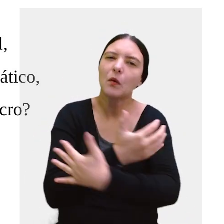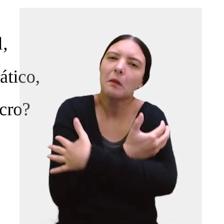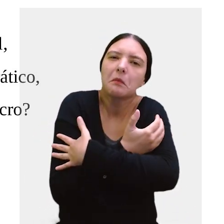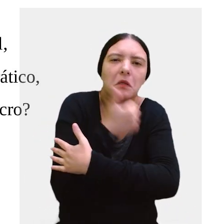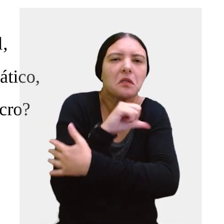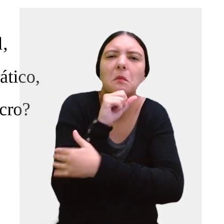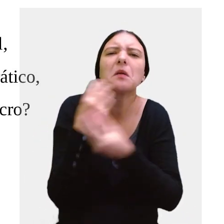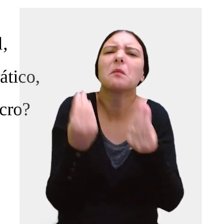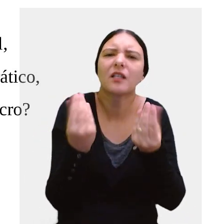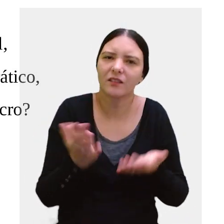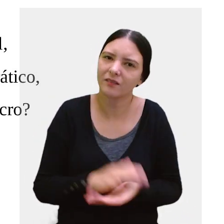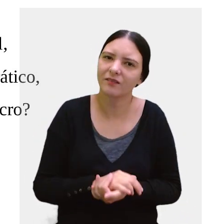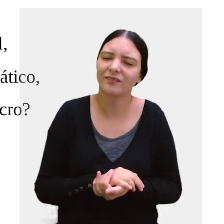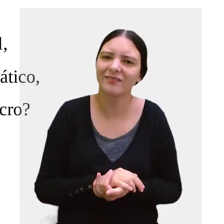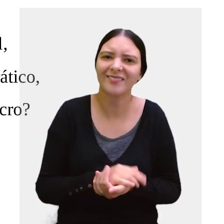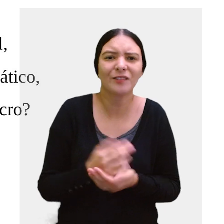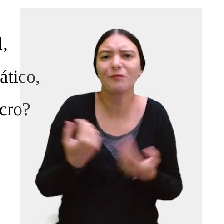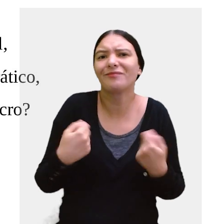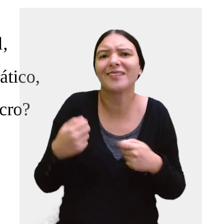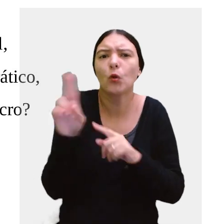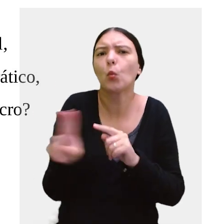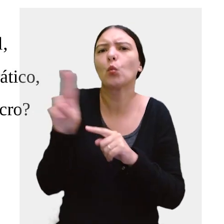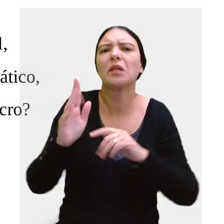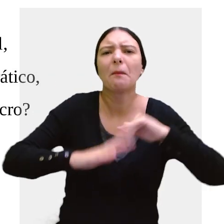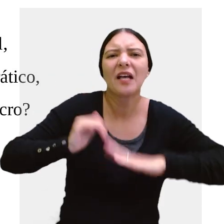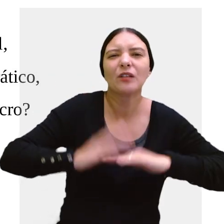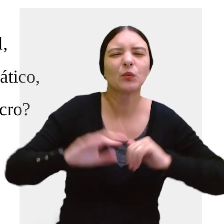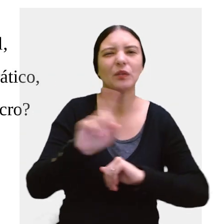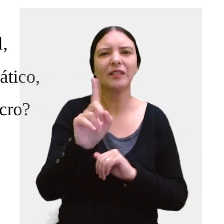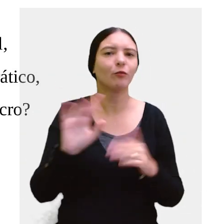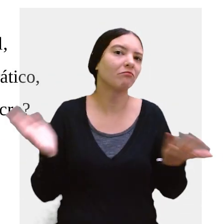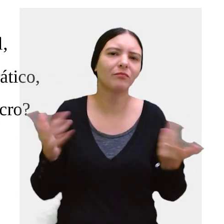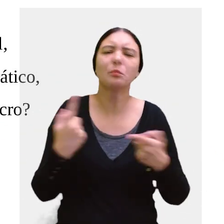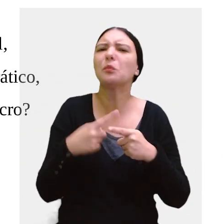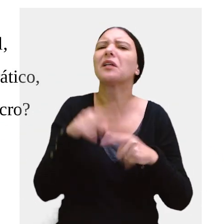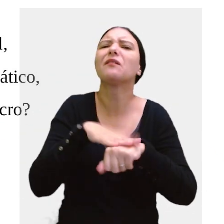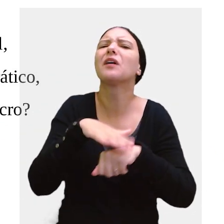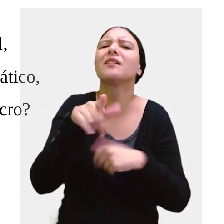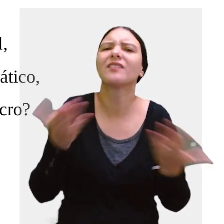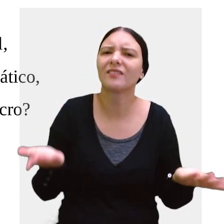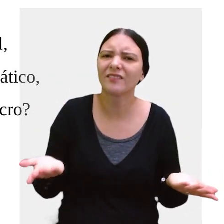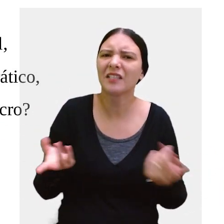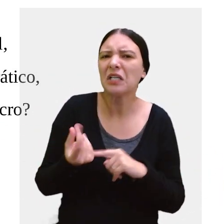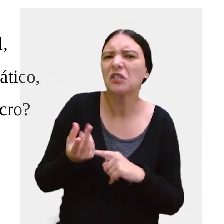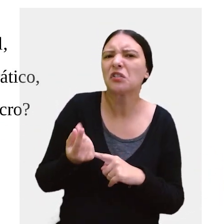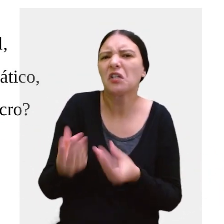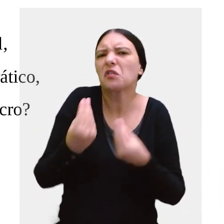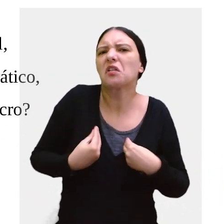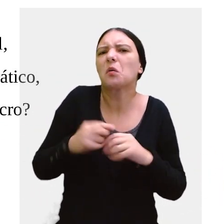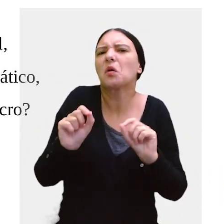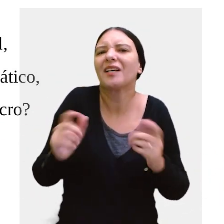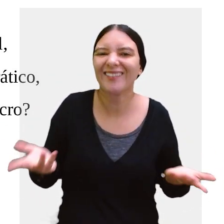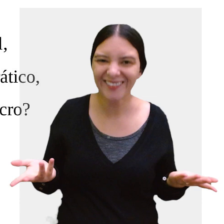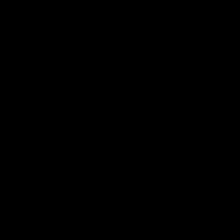materno? Tem alguma coisa que não é da ordem do útil, do prático, entende? Por que você faz isso? Que dinheiro que isso vai te dar? Né?